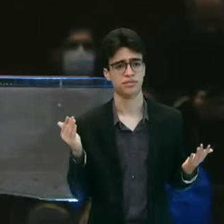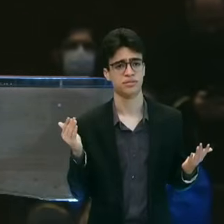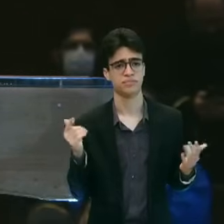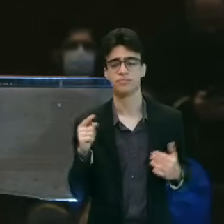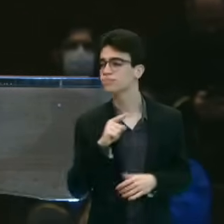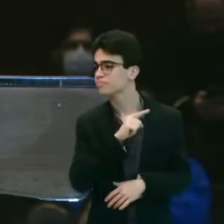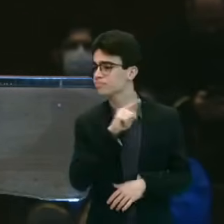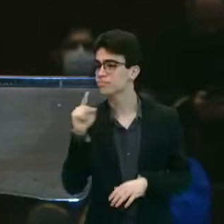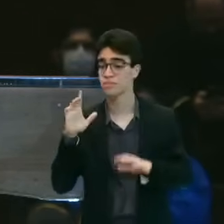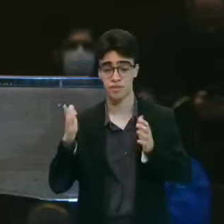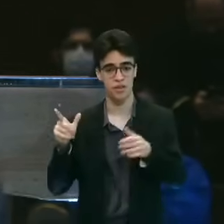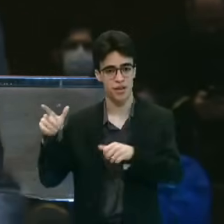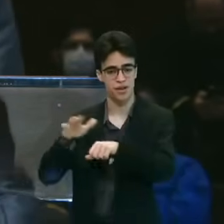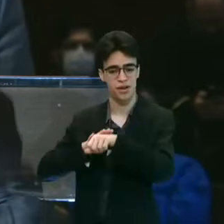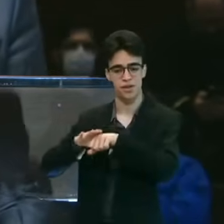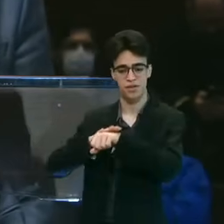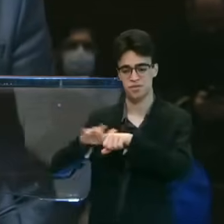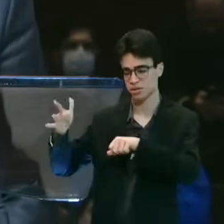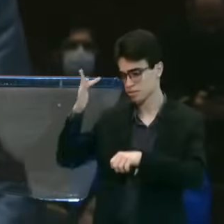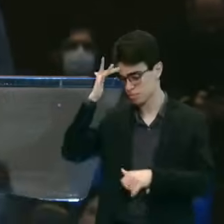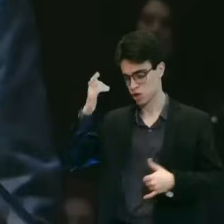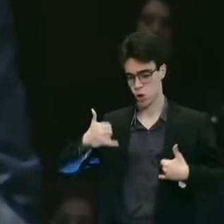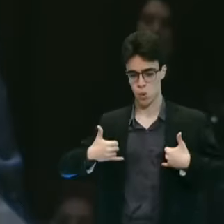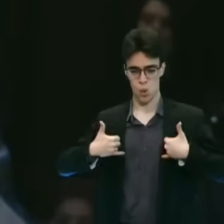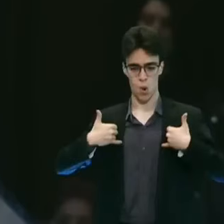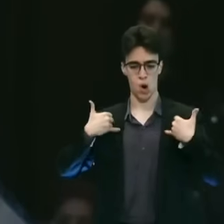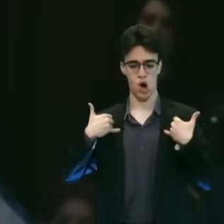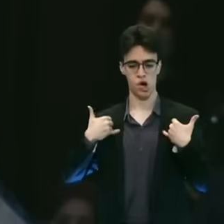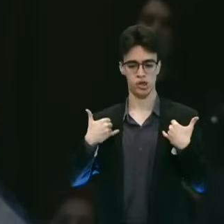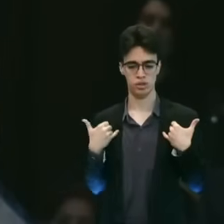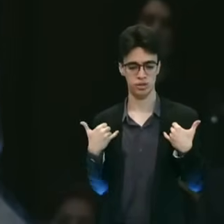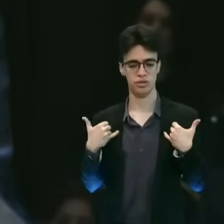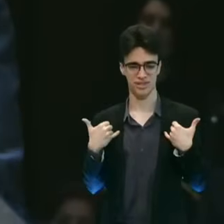Você já conversou com alguém arrogante?